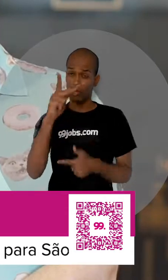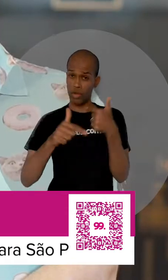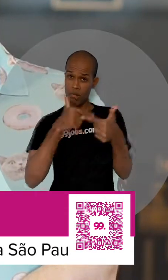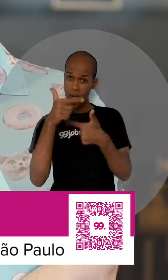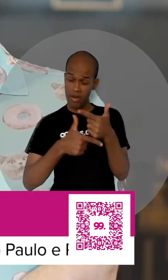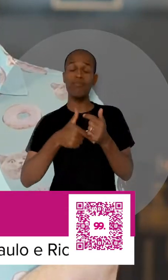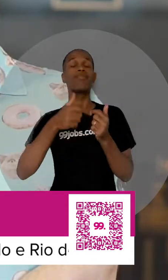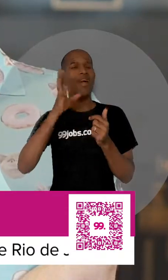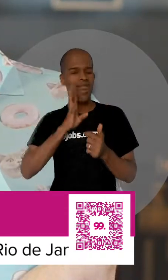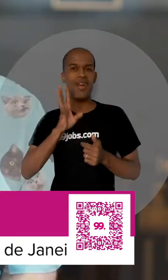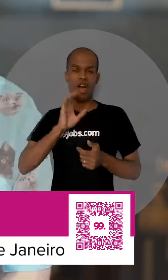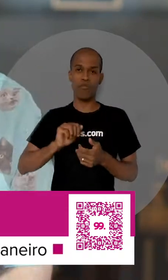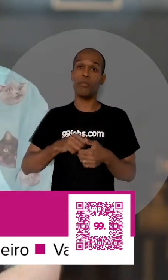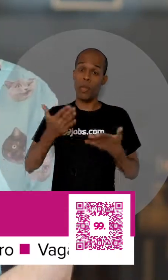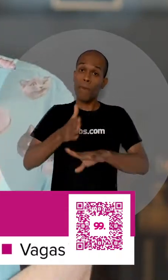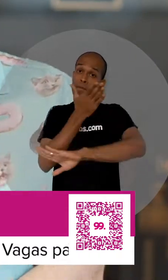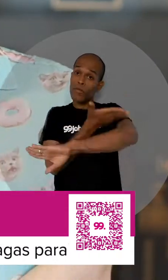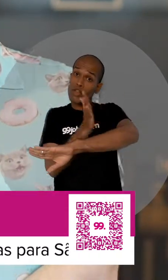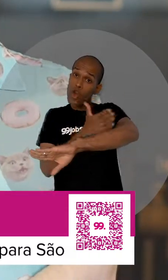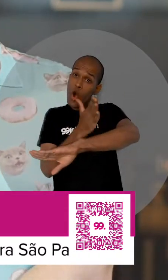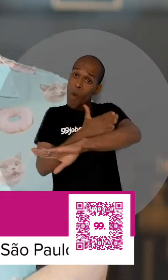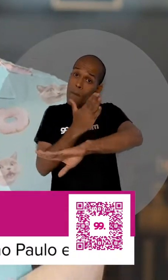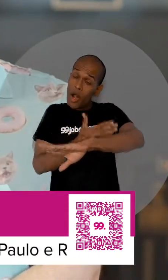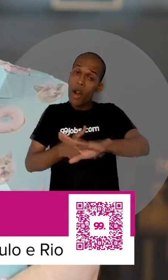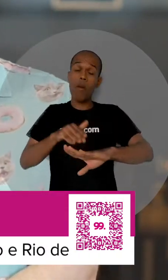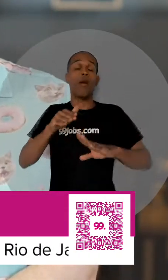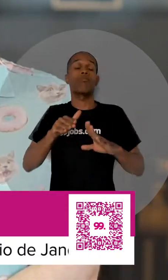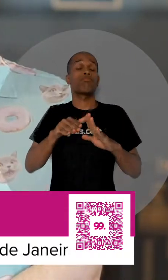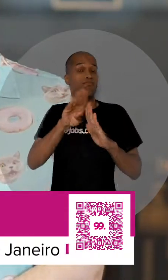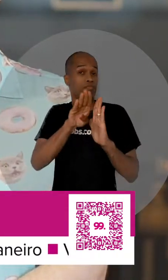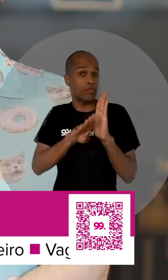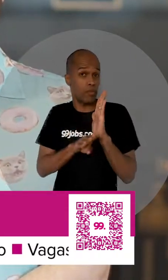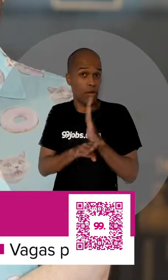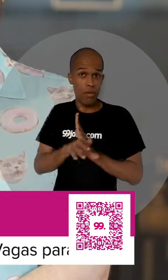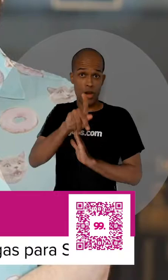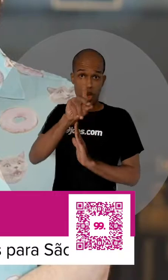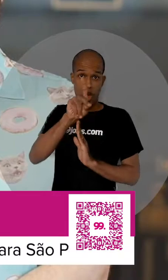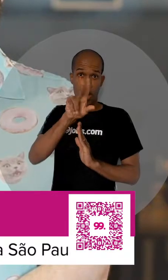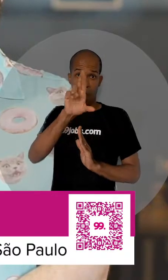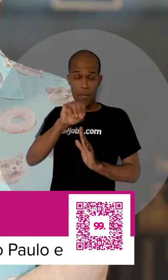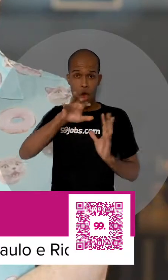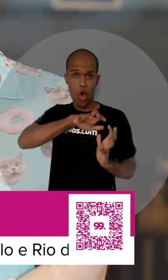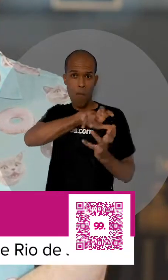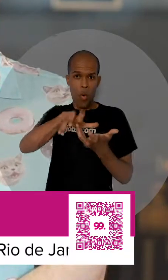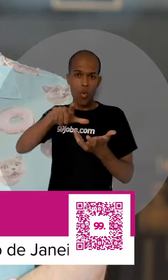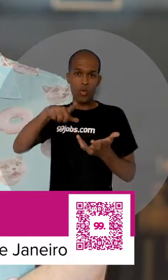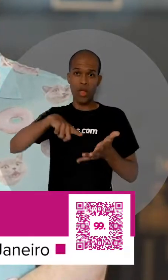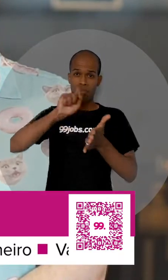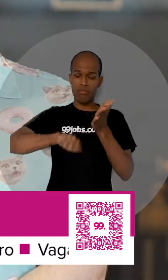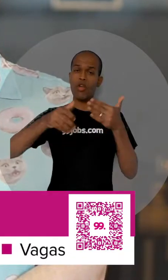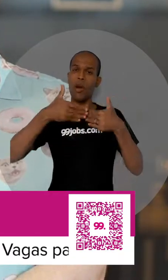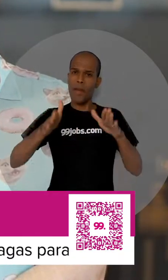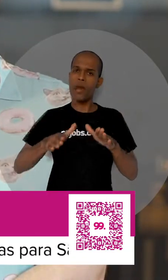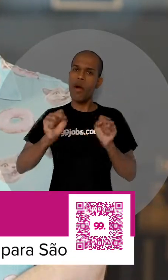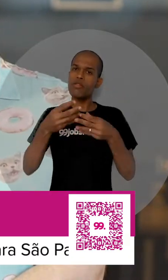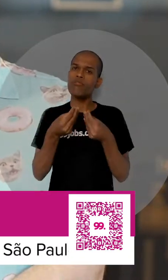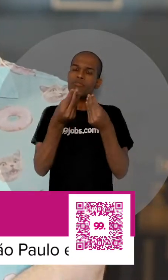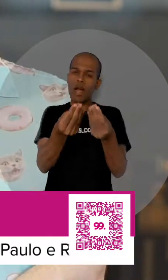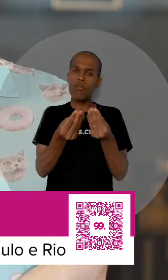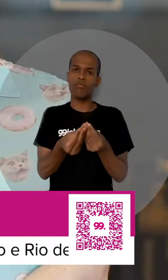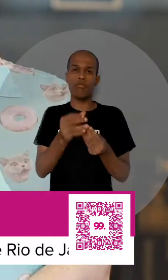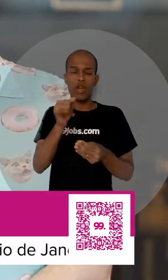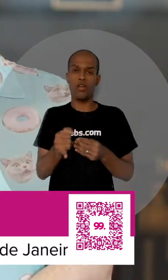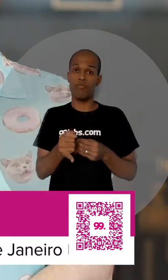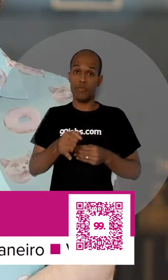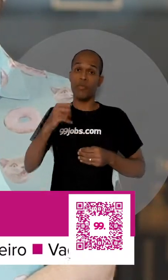com seu trabalho não é nada mal, né? Pois muito bem, o programa de estágio da Prudential do Brasil, o Pro Mundo, tá com as inscrições abertas e pode ser essa chance